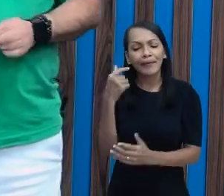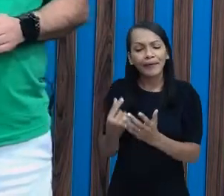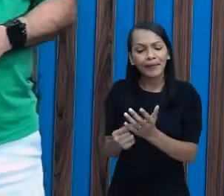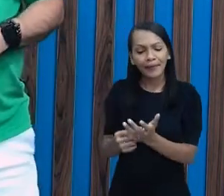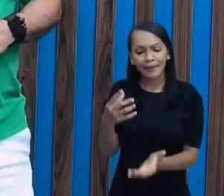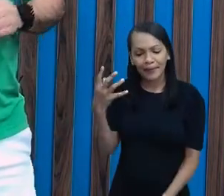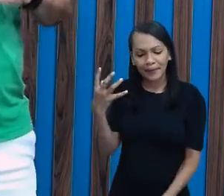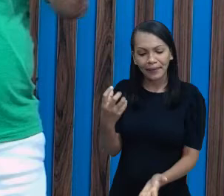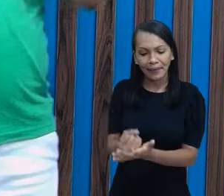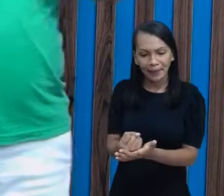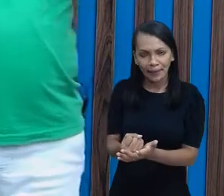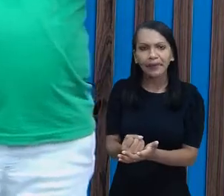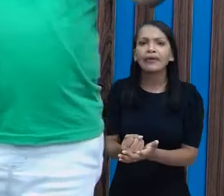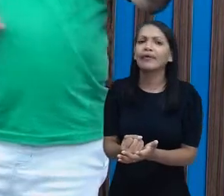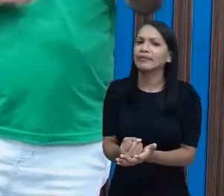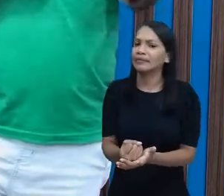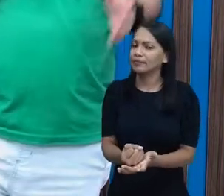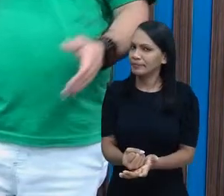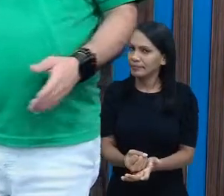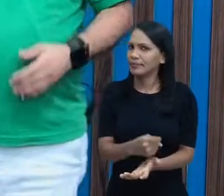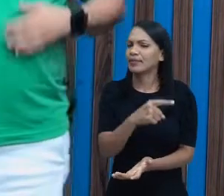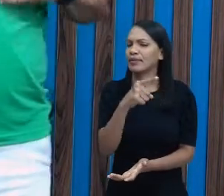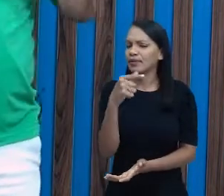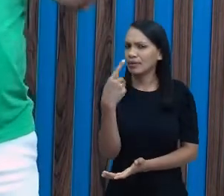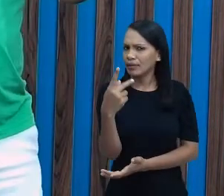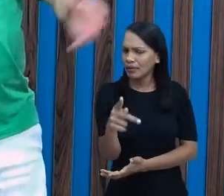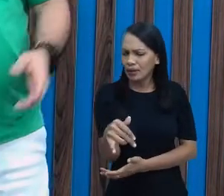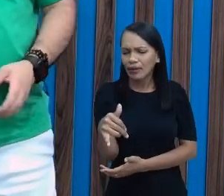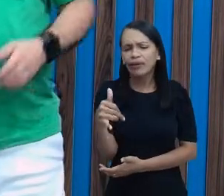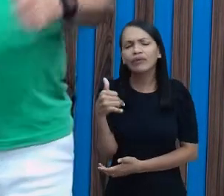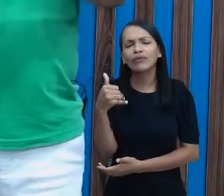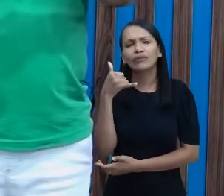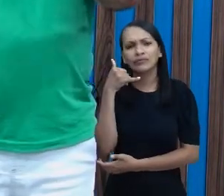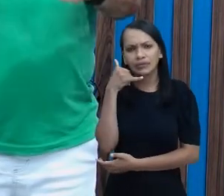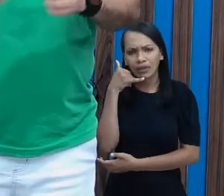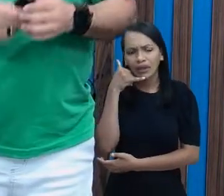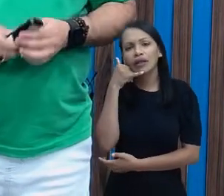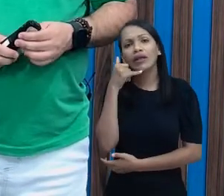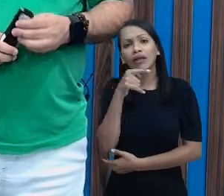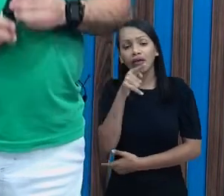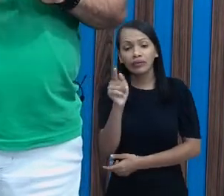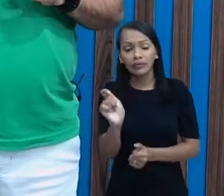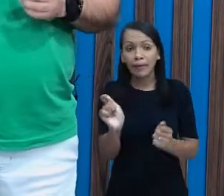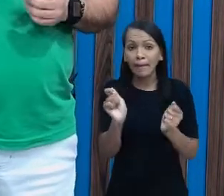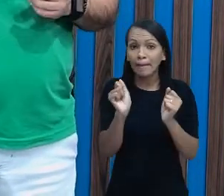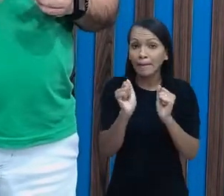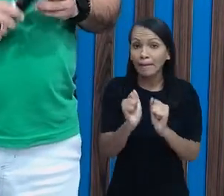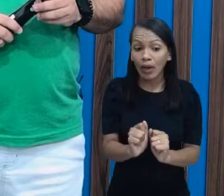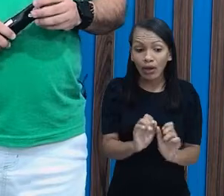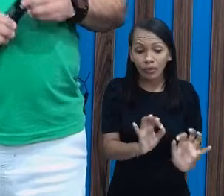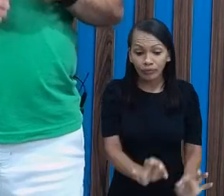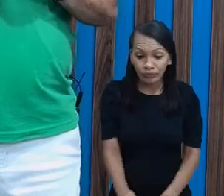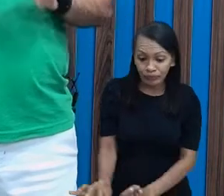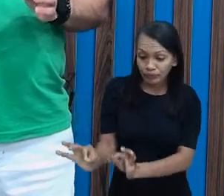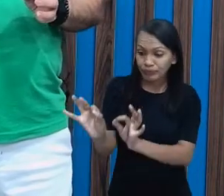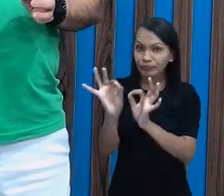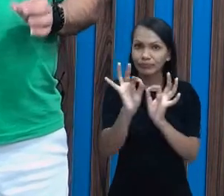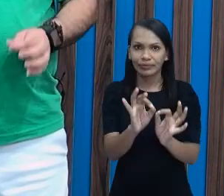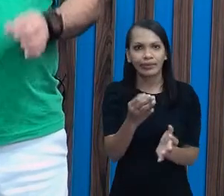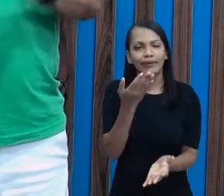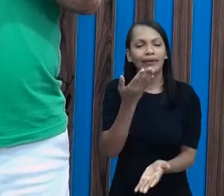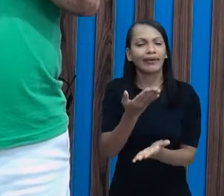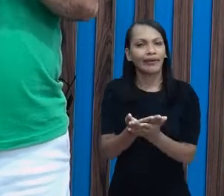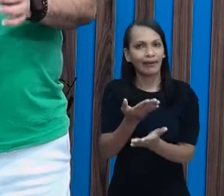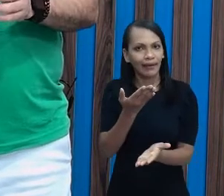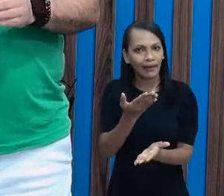do Educa Recife, seja para o seu celular Android ou iOS, e você pode assistir nossas